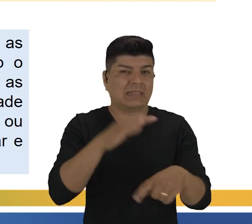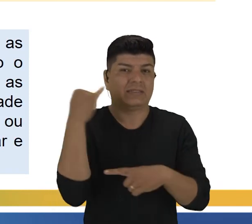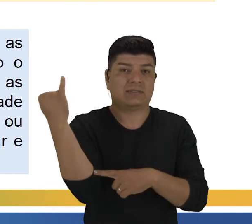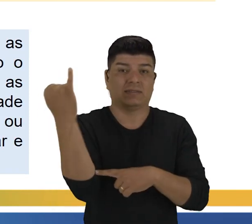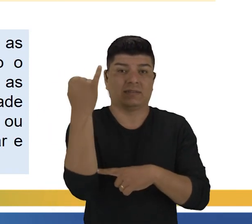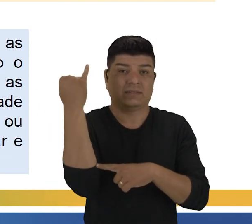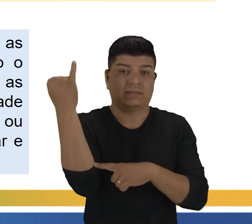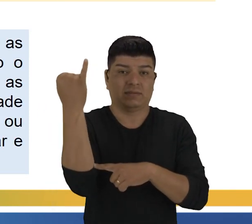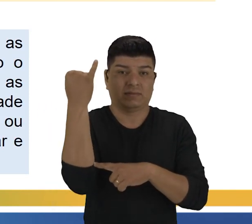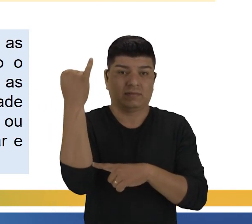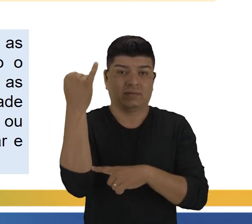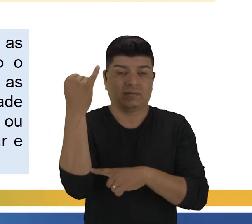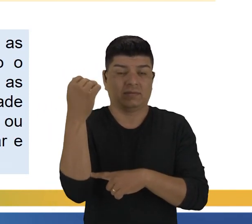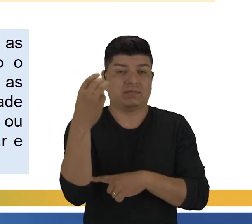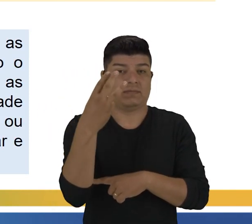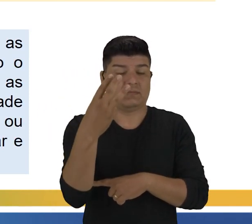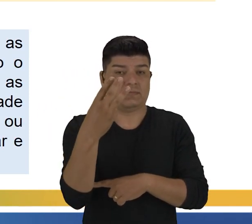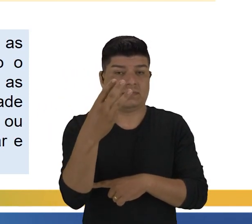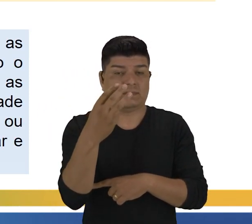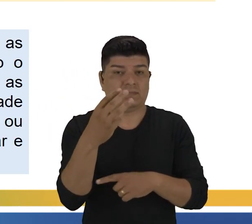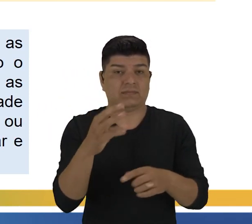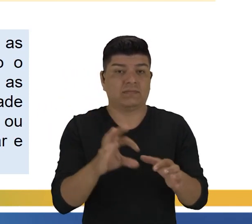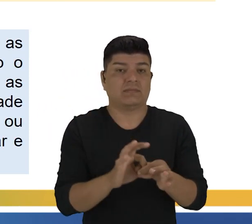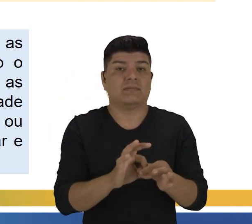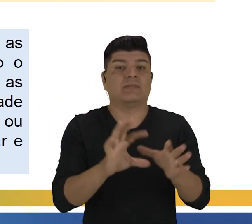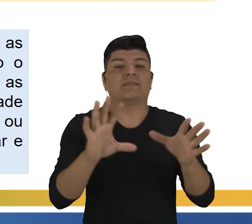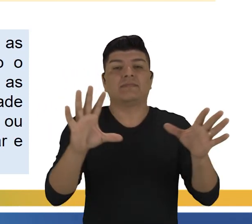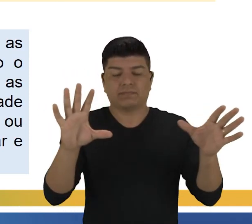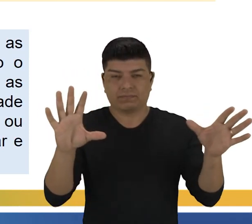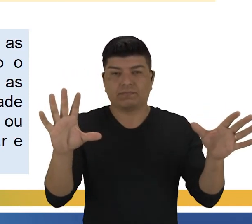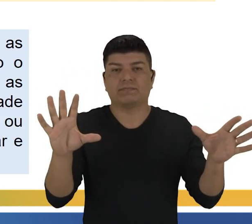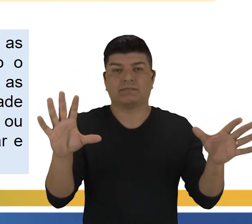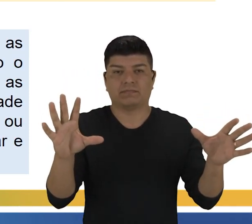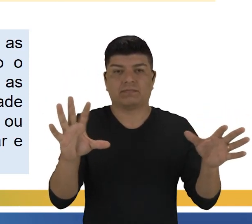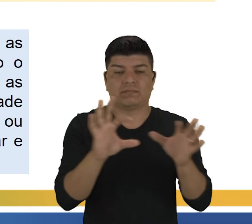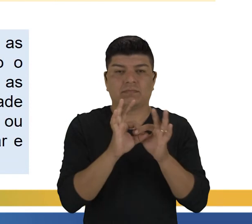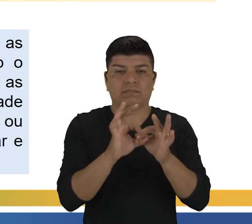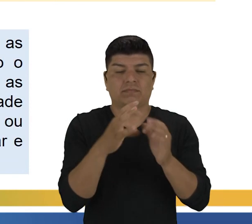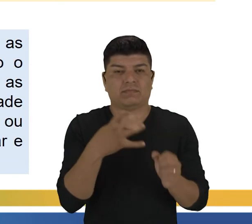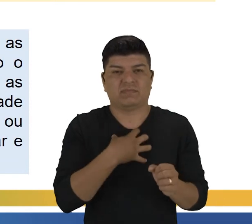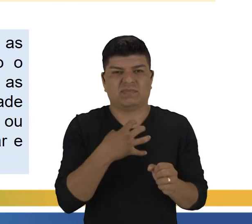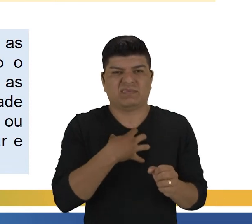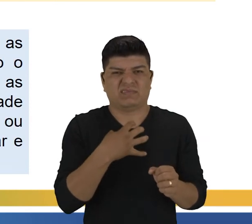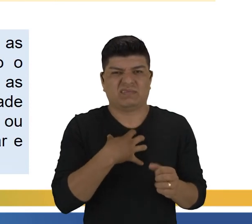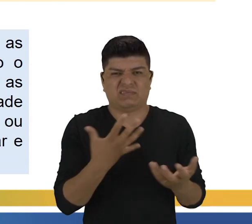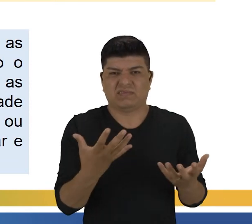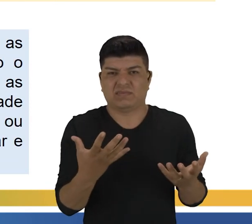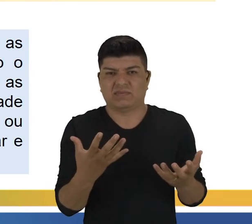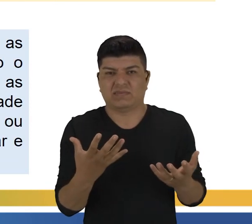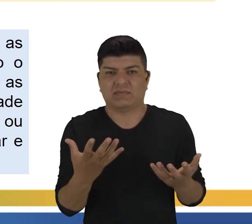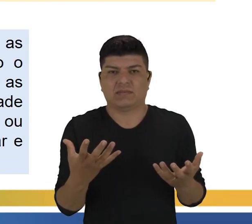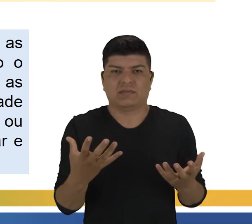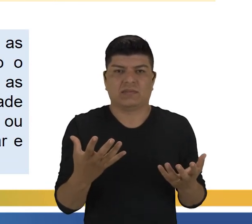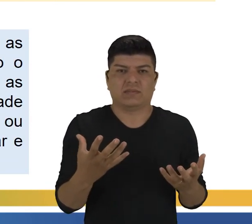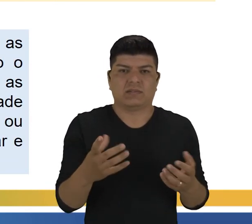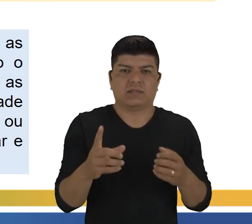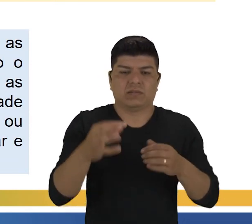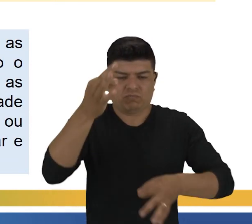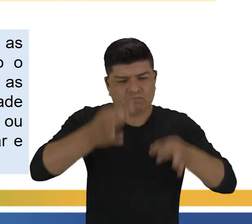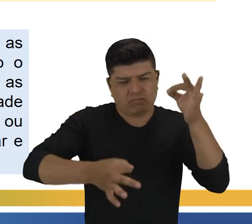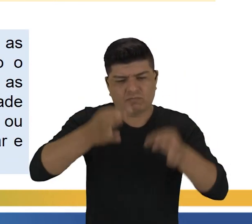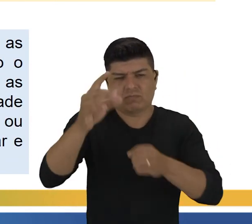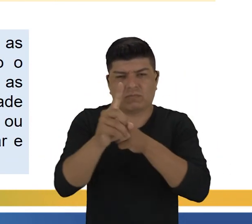foi essa que está aqui, a liberdade, porque munidos de um sentimento de revolta, de injustiças